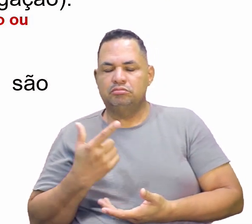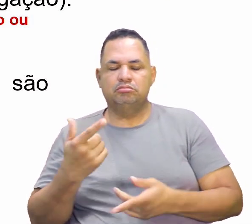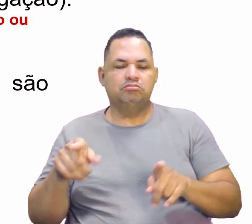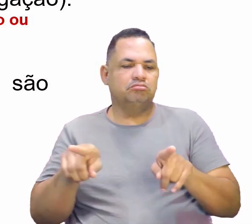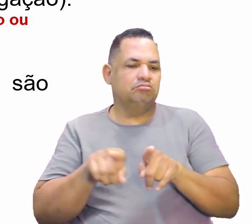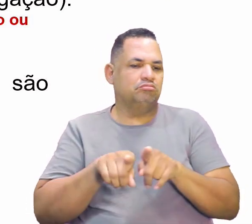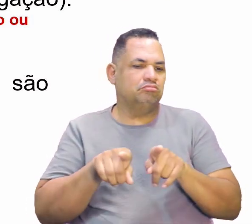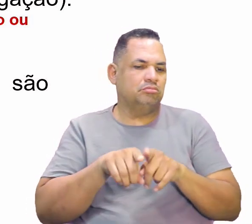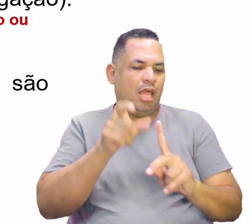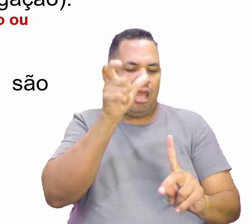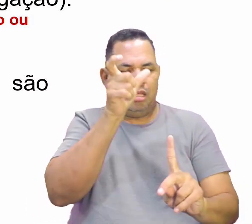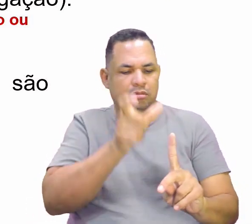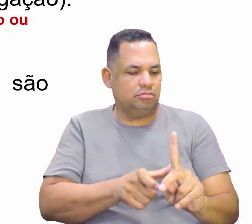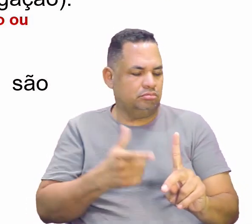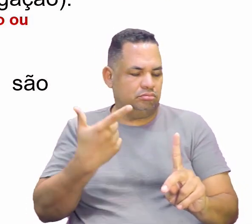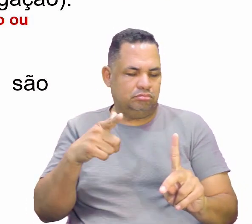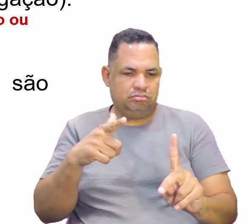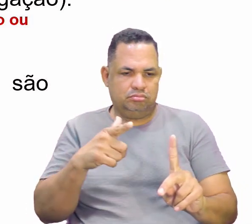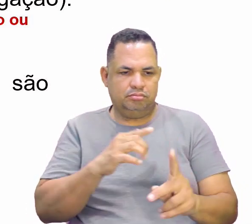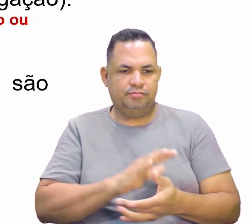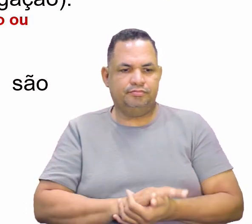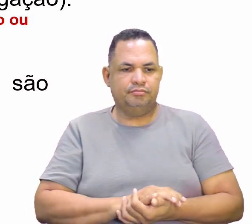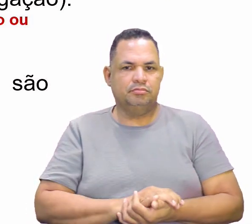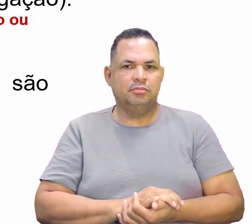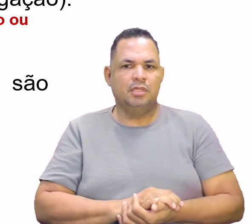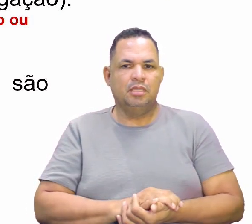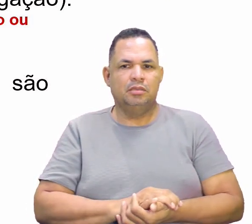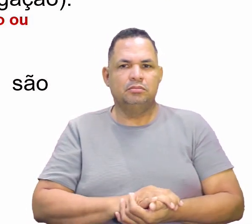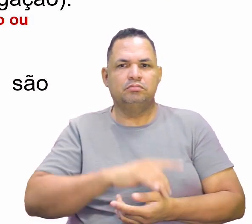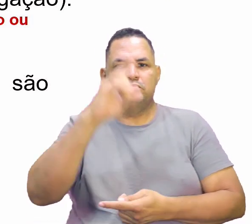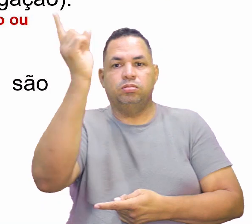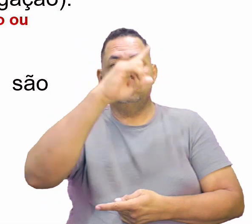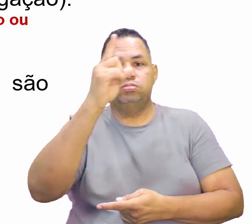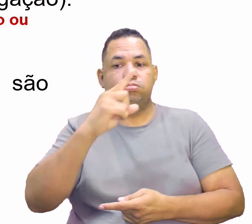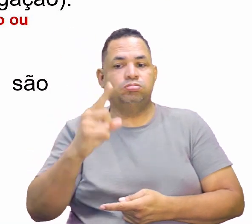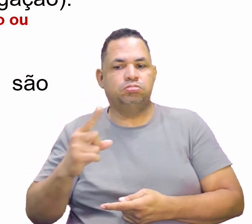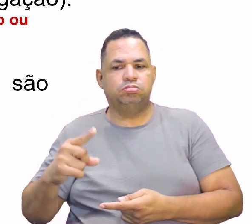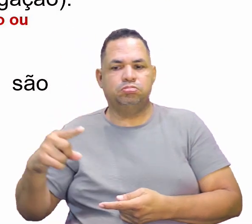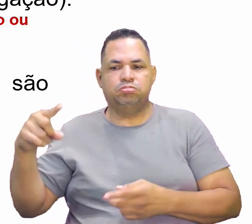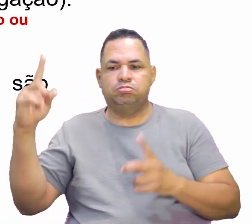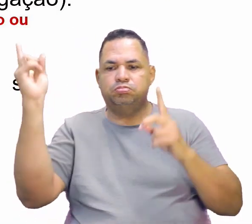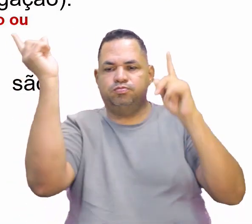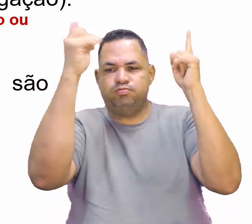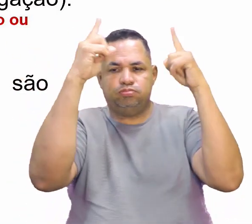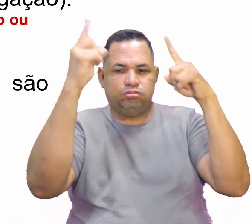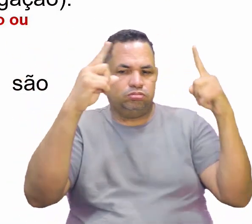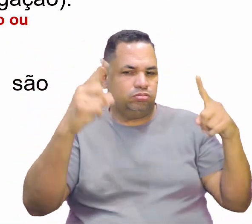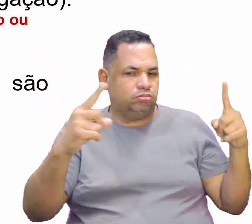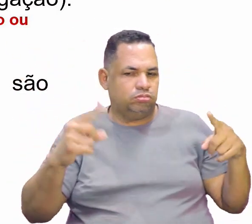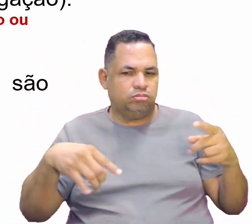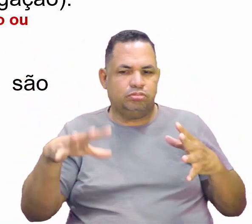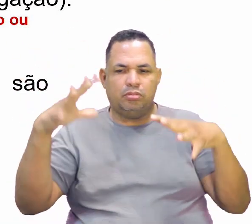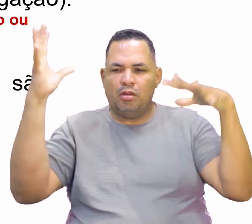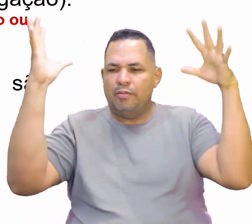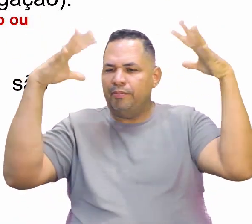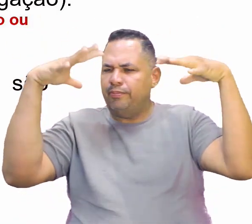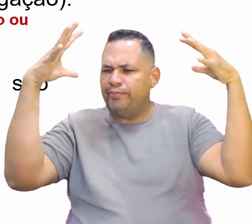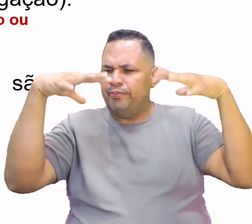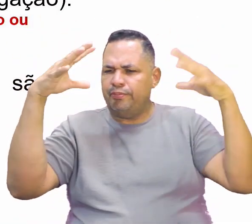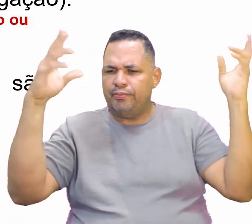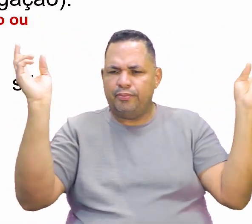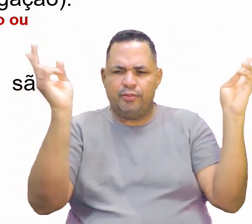aí. E aí nós temos aqui, trovejou durante a noite. Aqueles fenômenos da natureza,